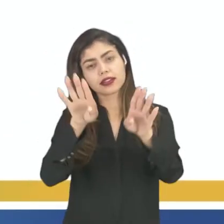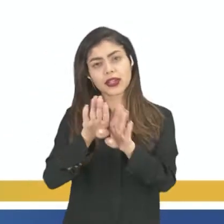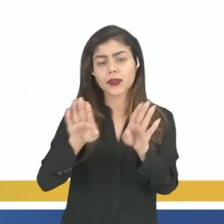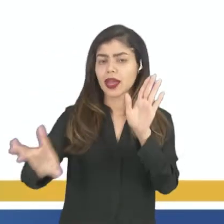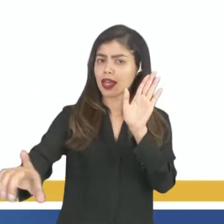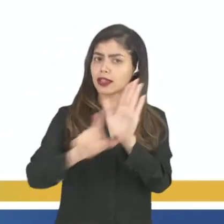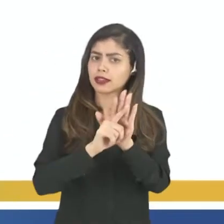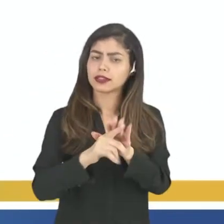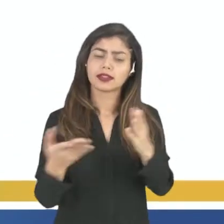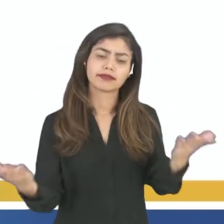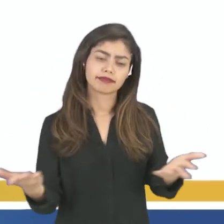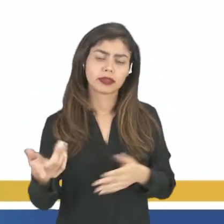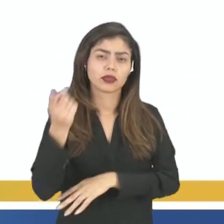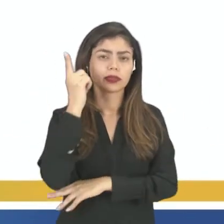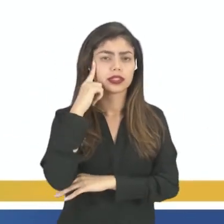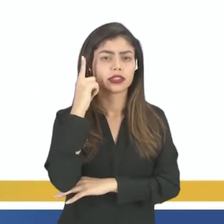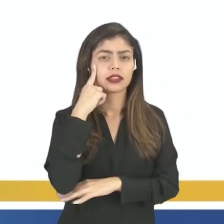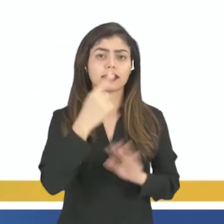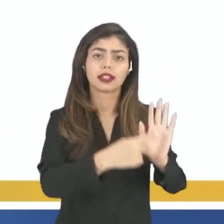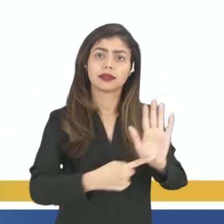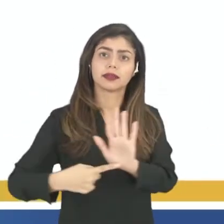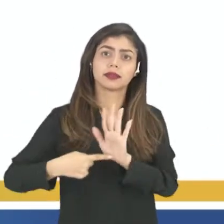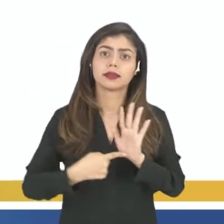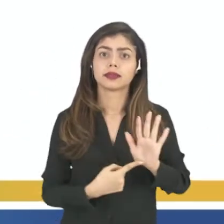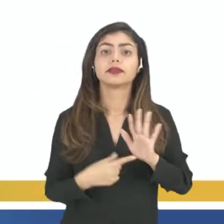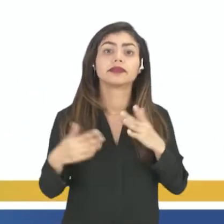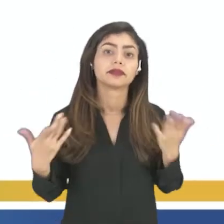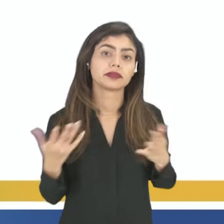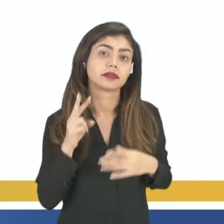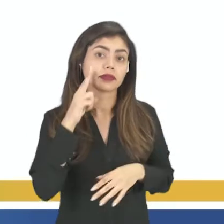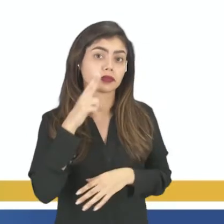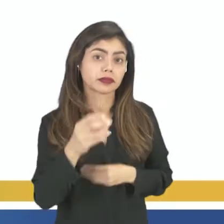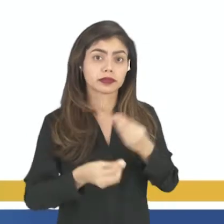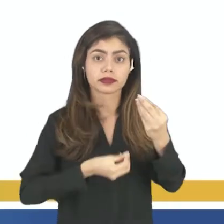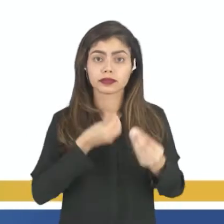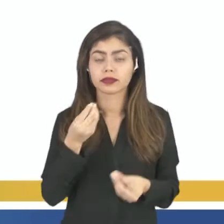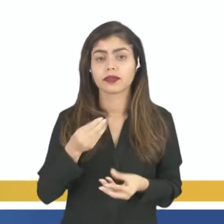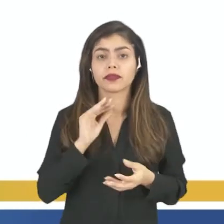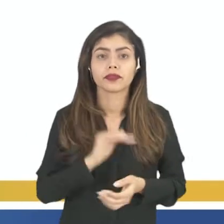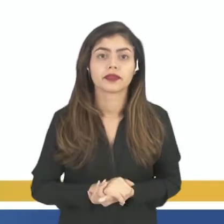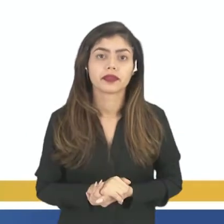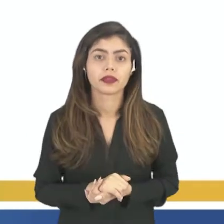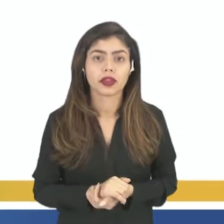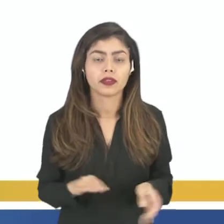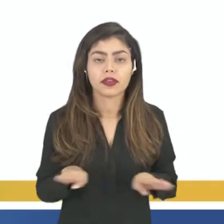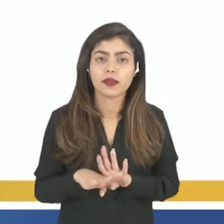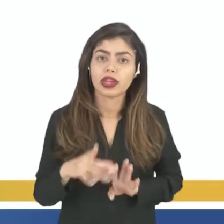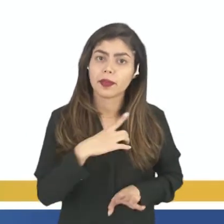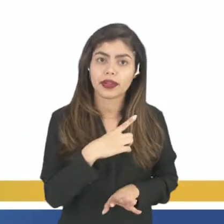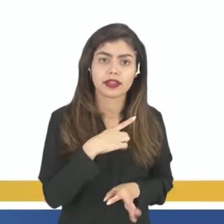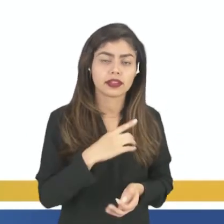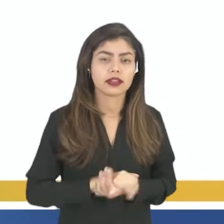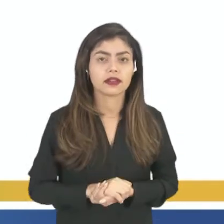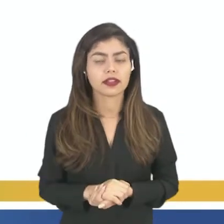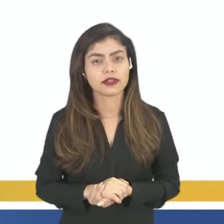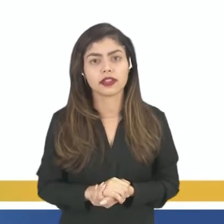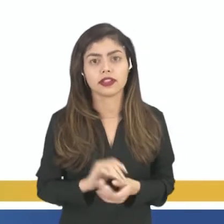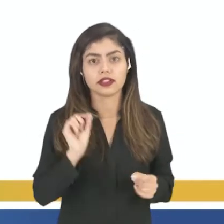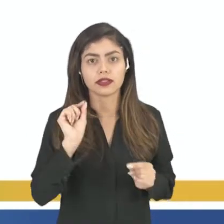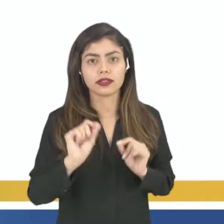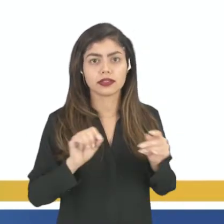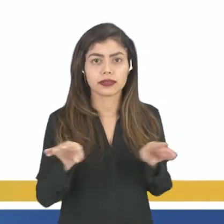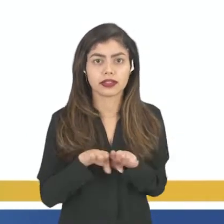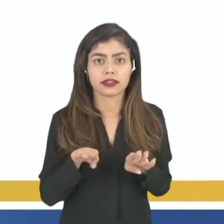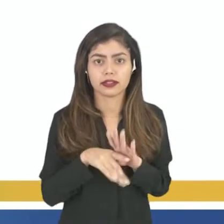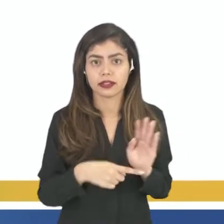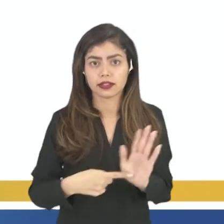leis da lógica representativa. Então, vejam como a poética desse artista, Michelangelo, é